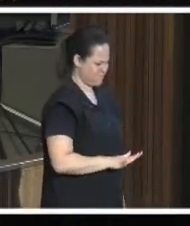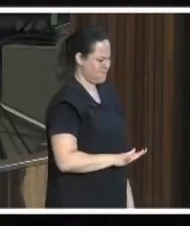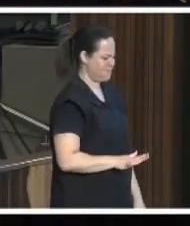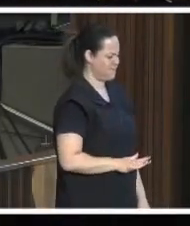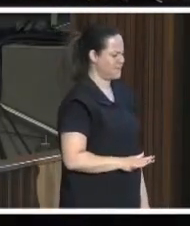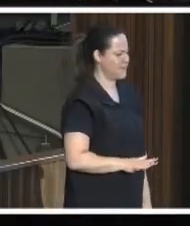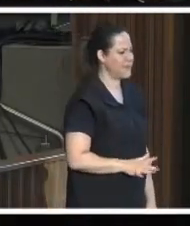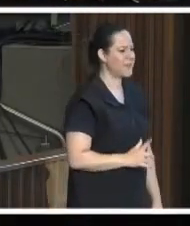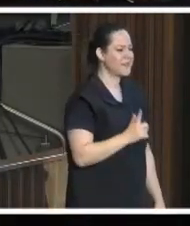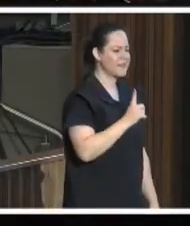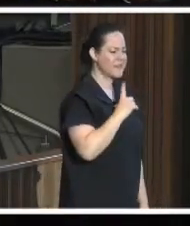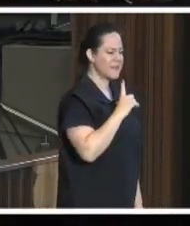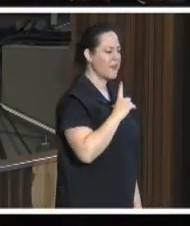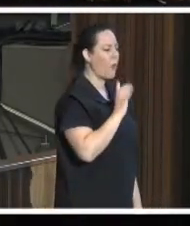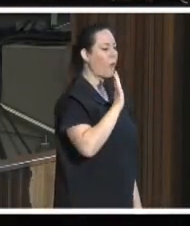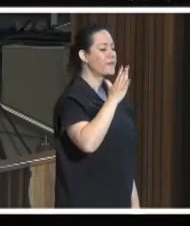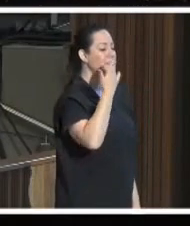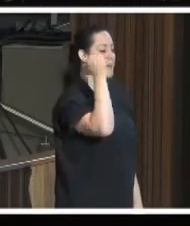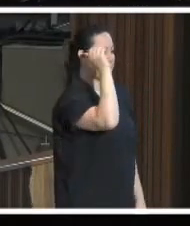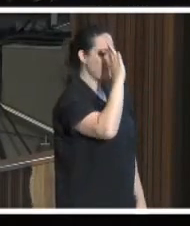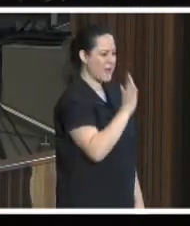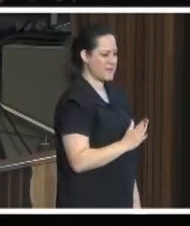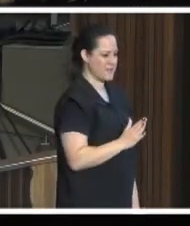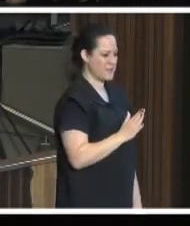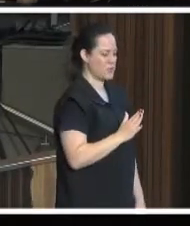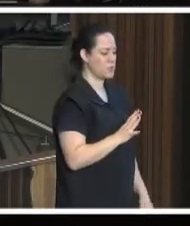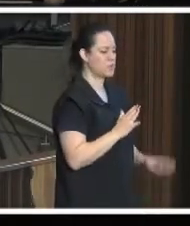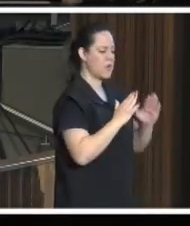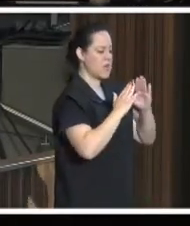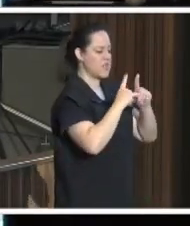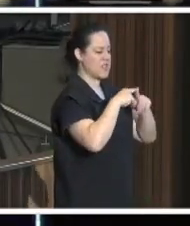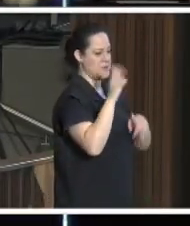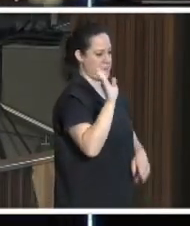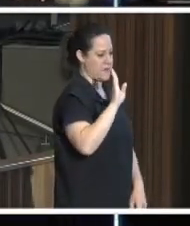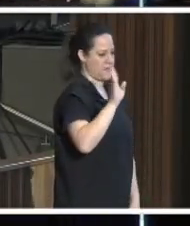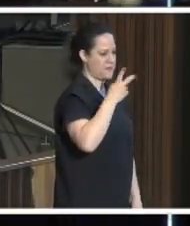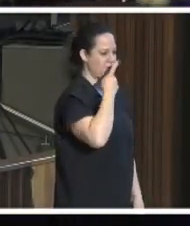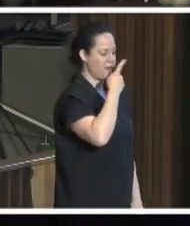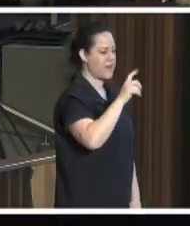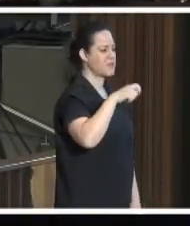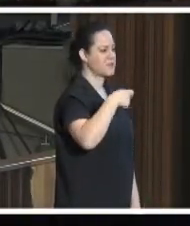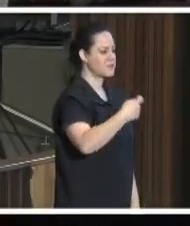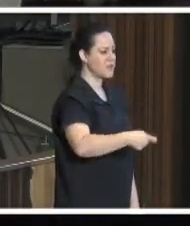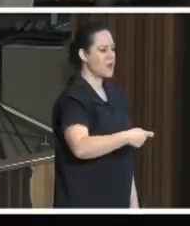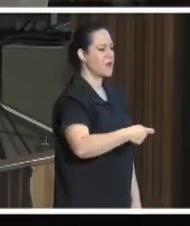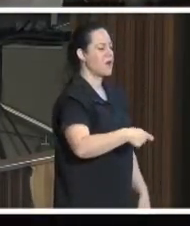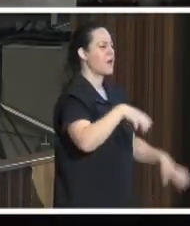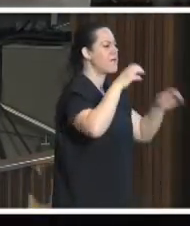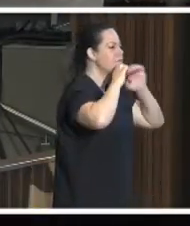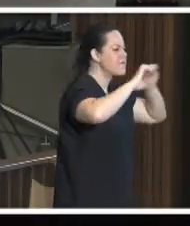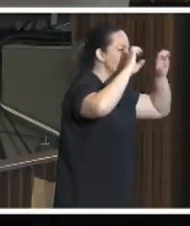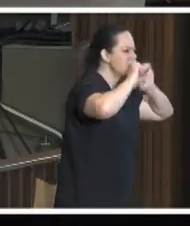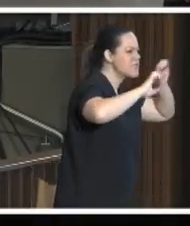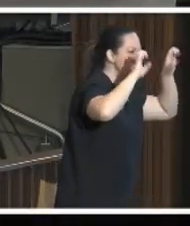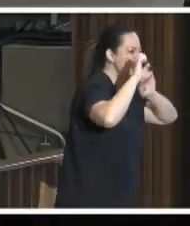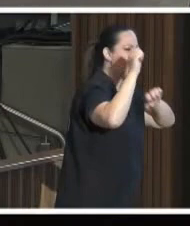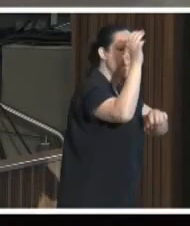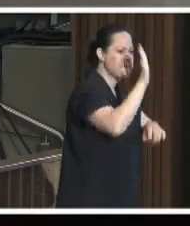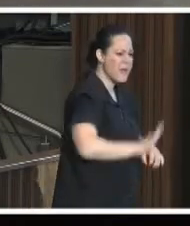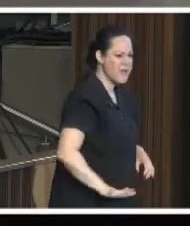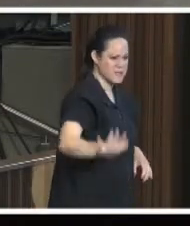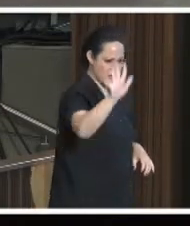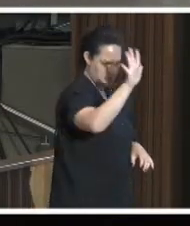grande movimento no Brasil batista, chamado Campanha Nacional de Evangelização. E